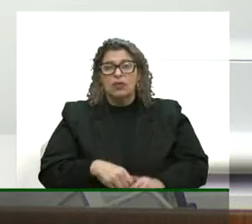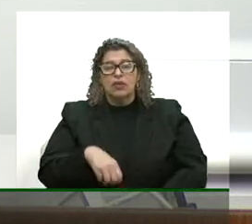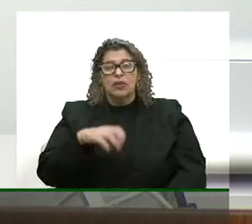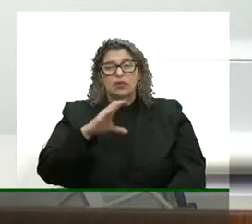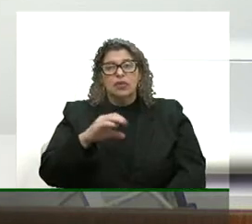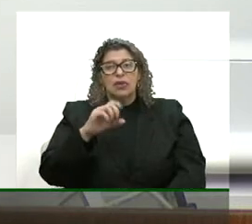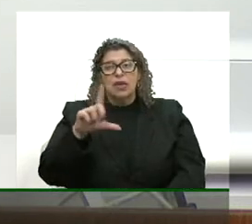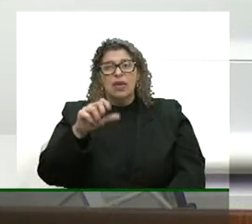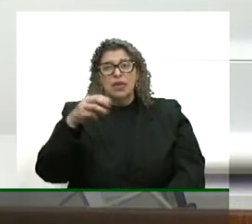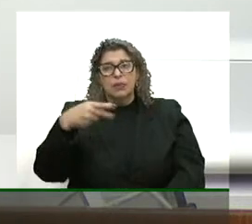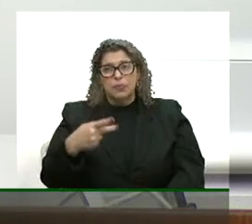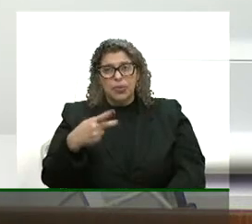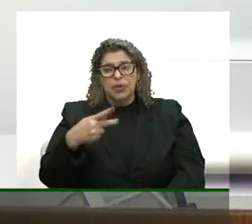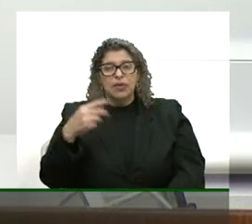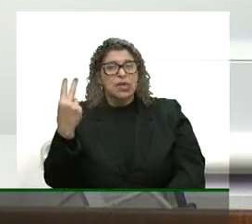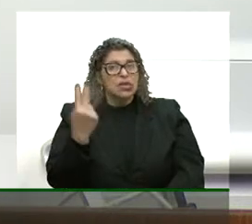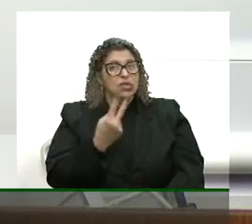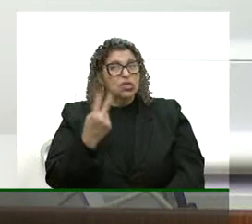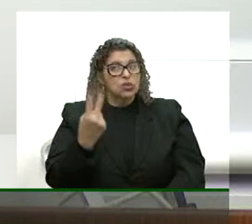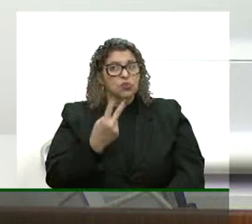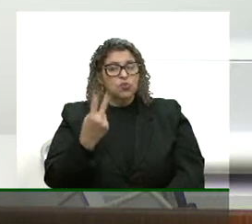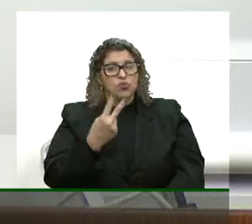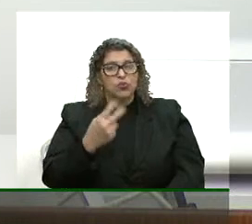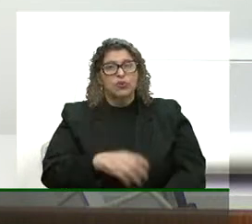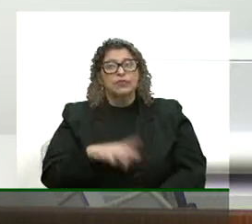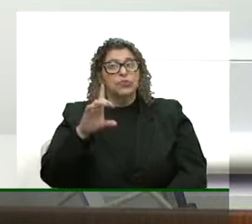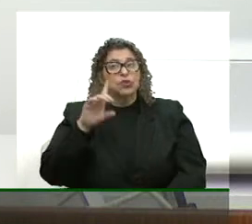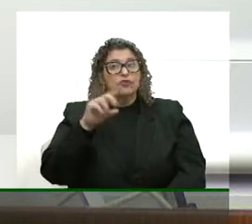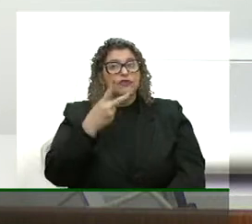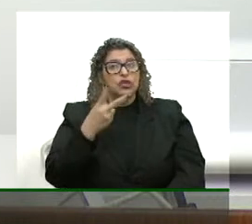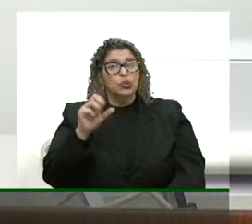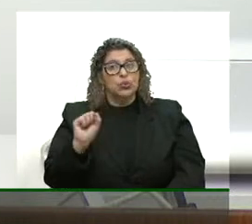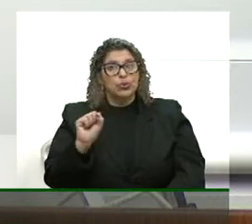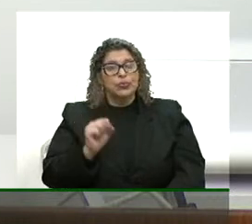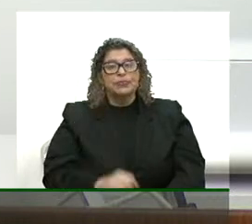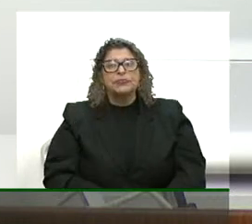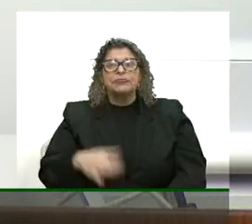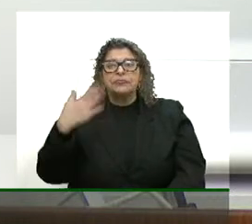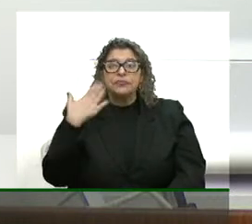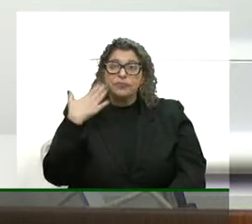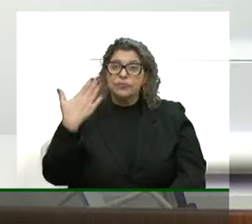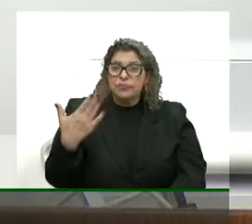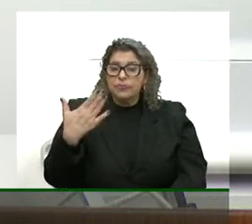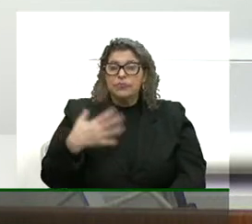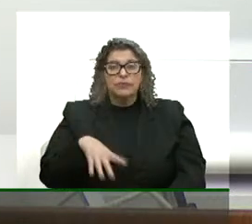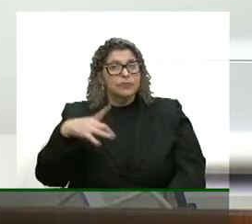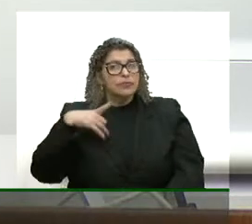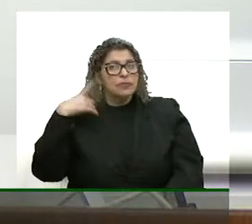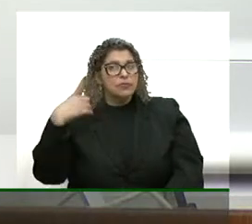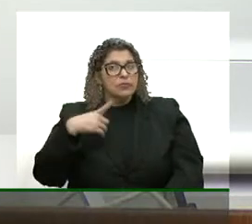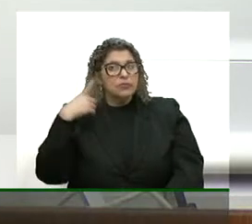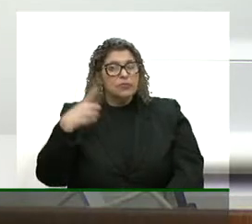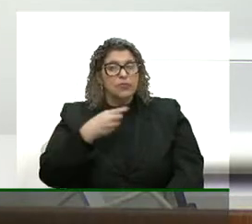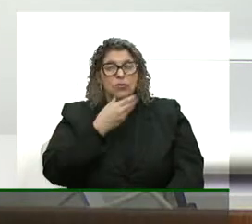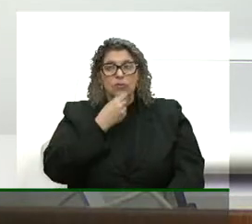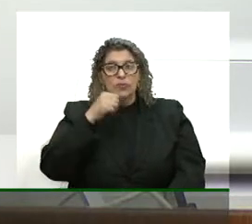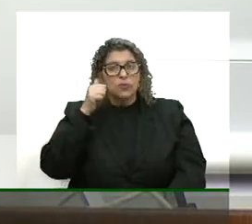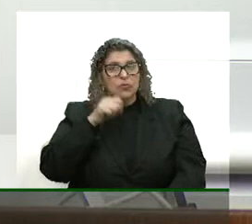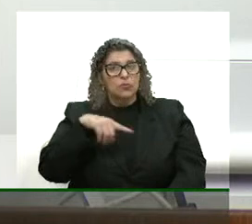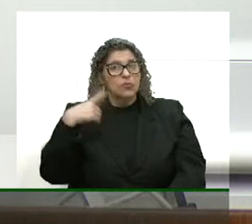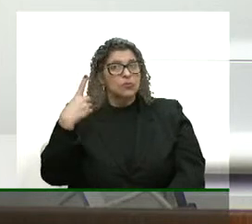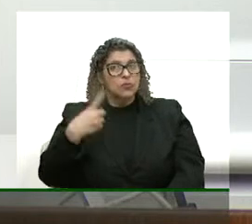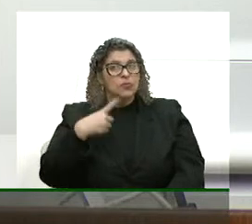CLP, na próxima segunda-feira, dia 28. Gostaria de agradecer todos os colegas, deputados e deputadas que